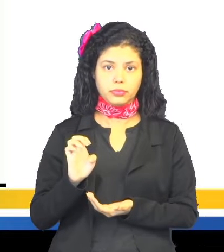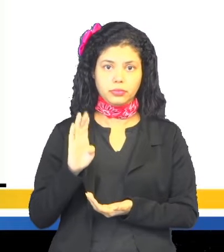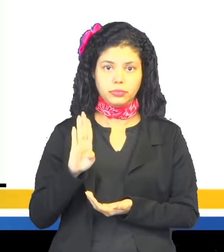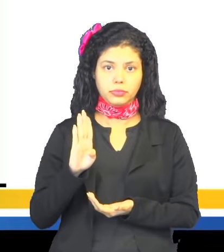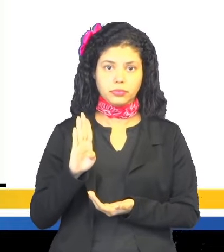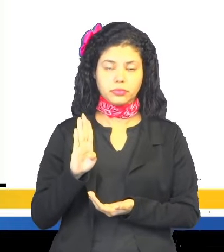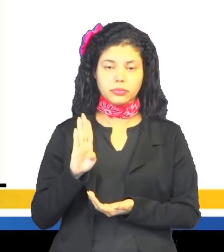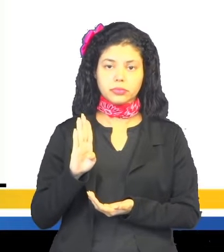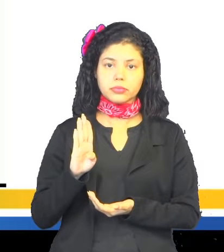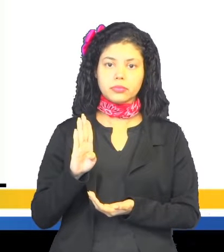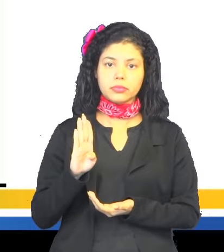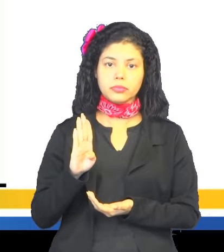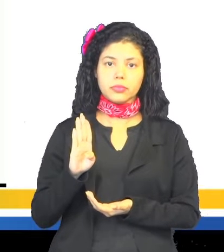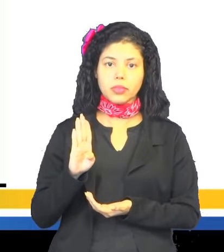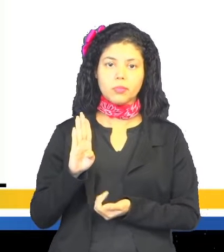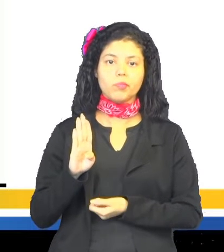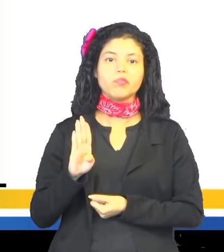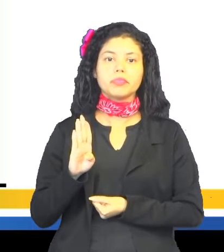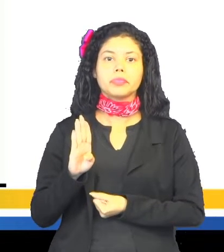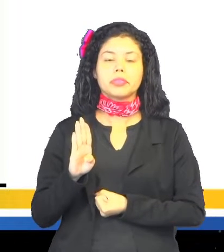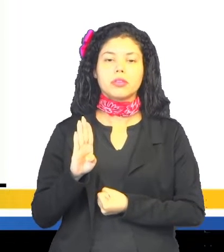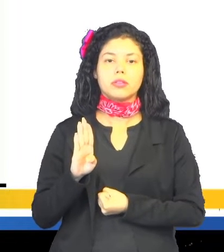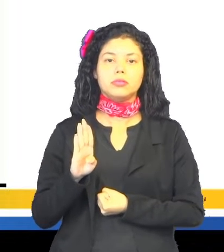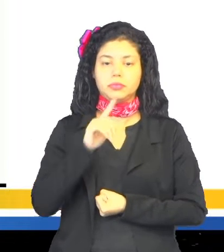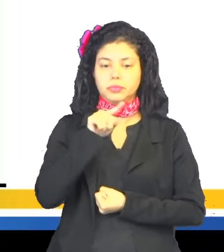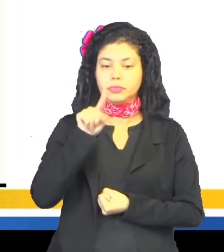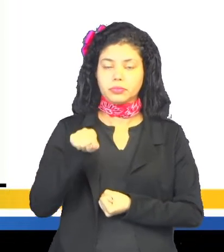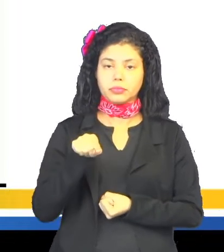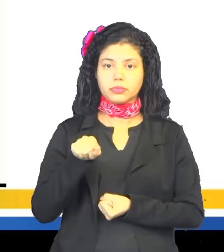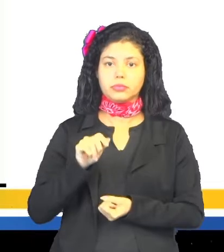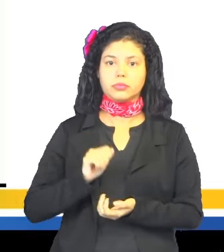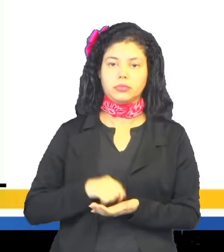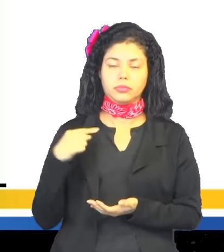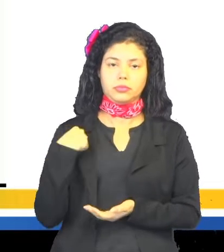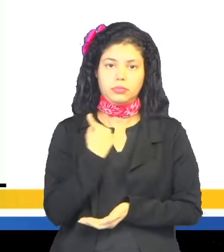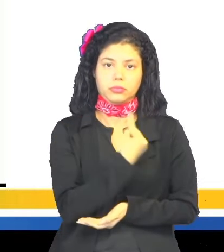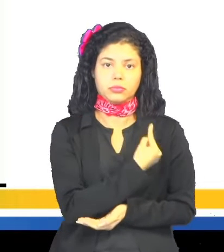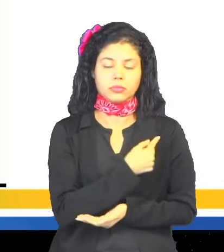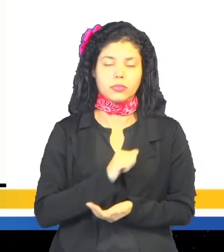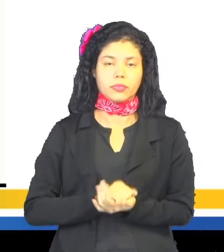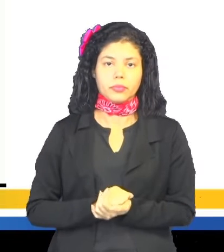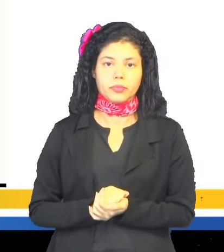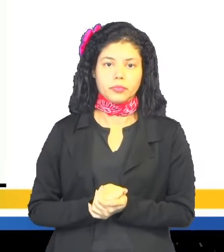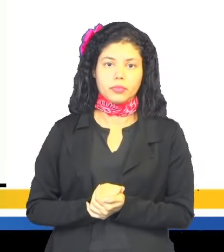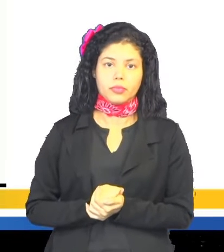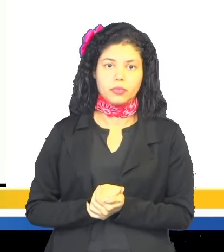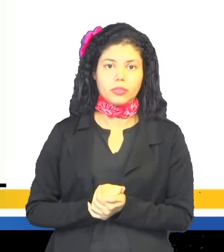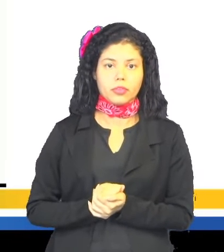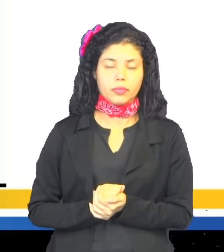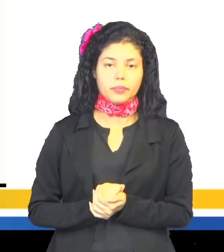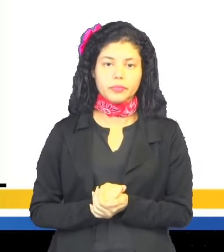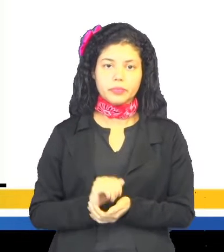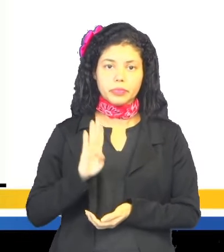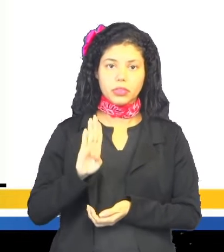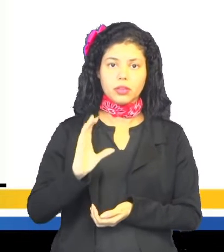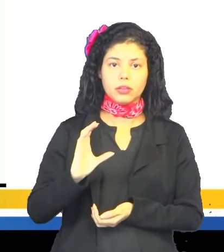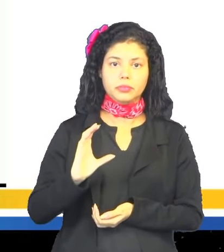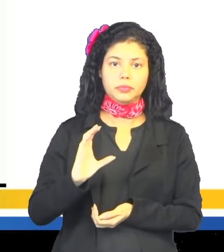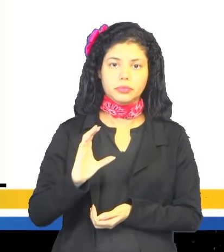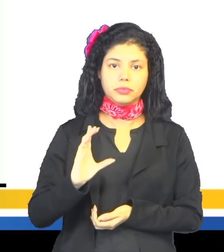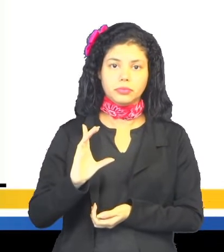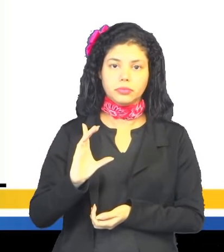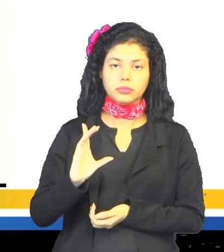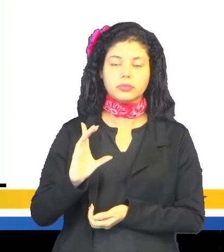Observe o bebê porque o esse está com tiozinho porque eu sou fechado né Para nós o tiozinho representa um som fechado